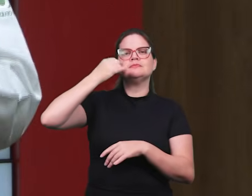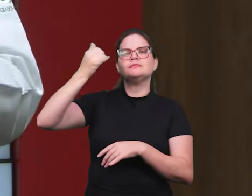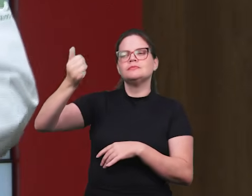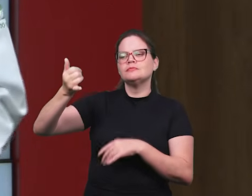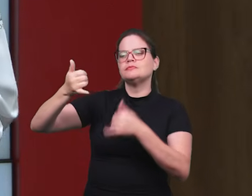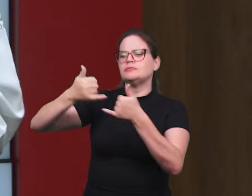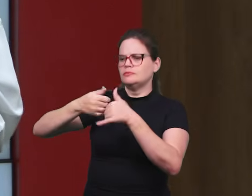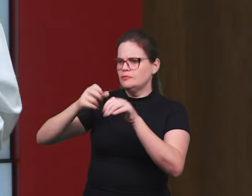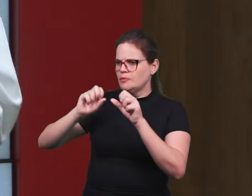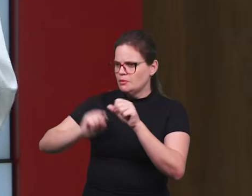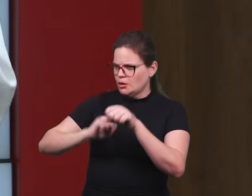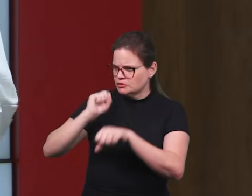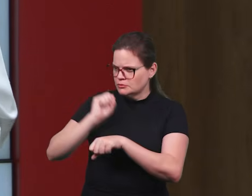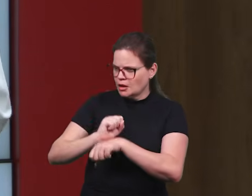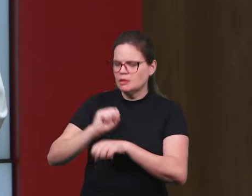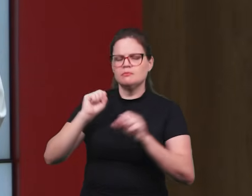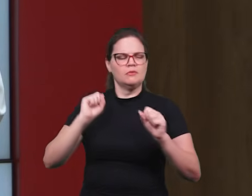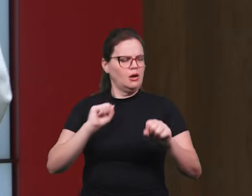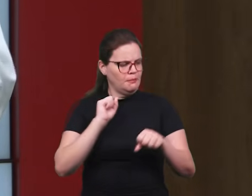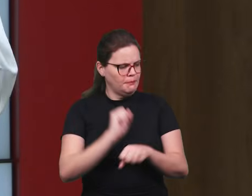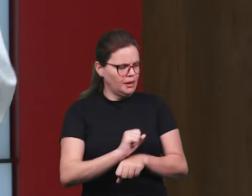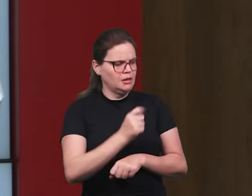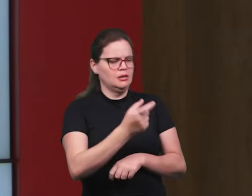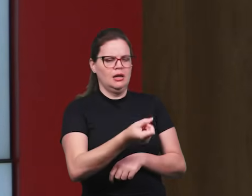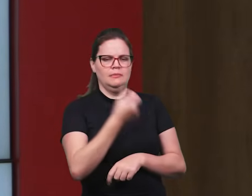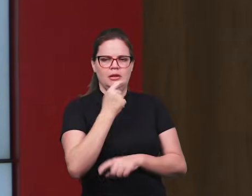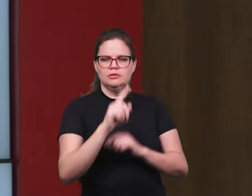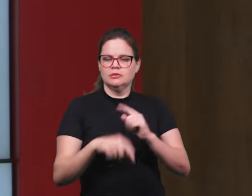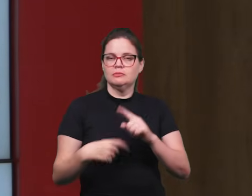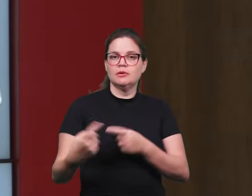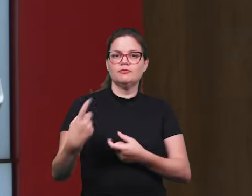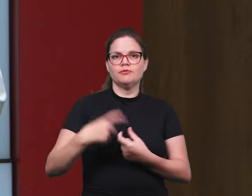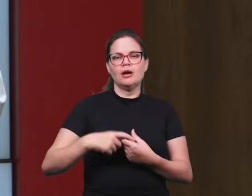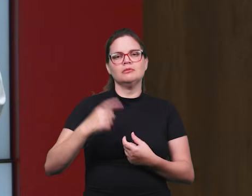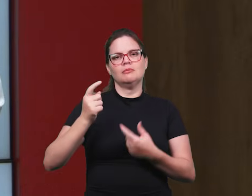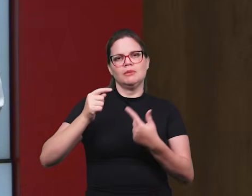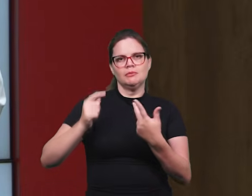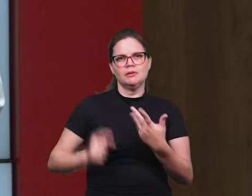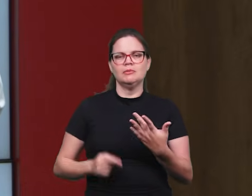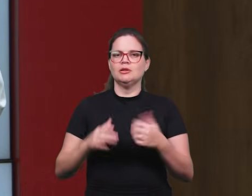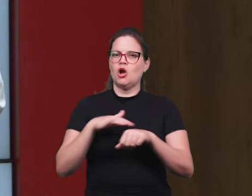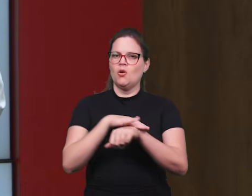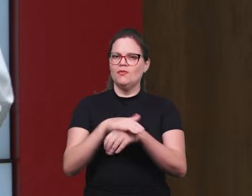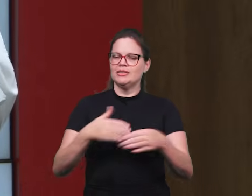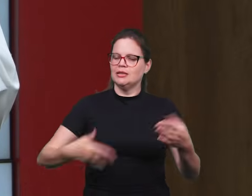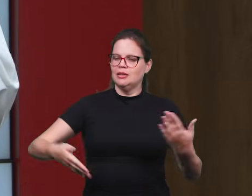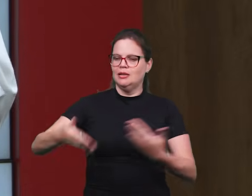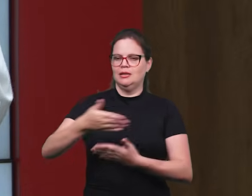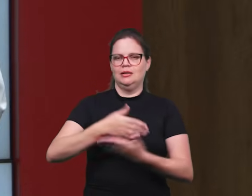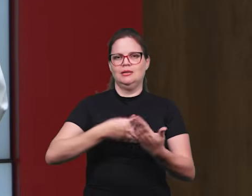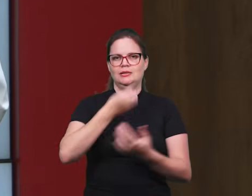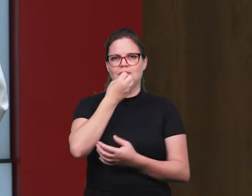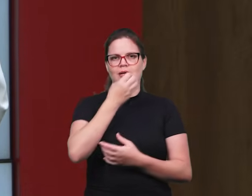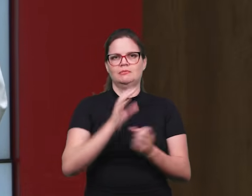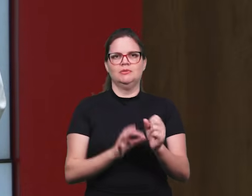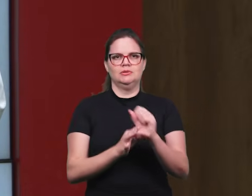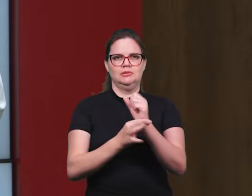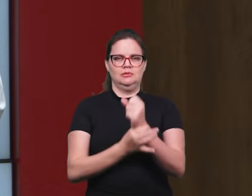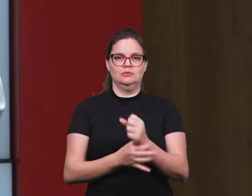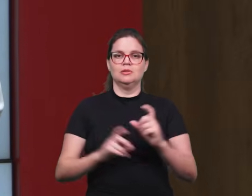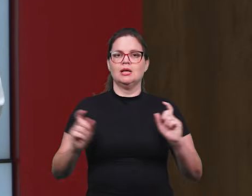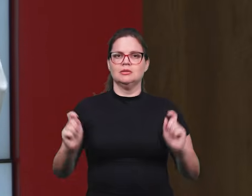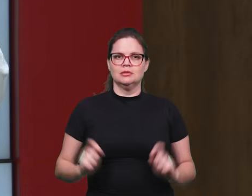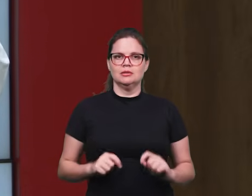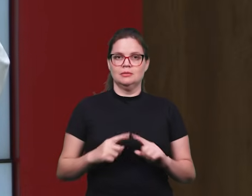suspendeu, não, pode suspender, e usa o outro, pode suspender, depois vai voltar, então a gente orienta. Então a anestesia hoje é segura, desde que